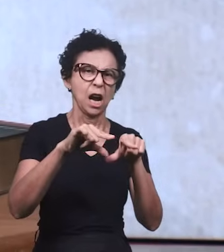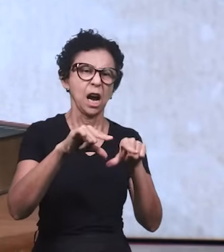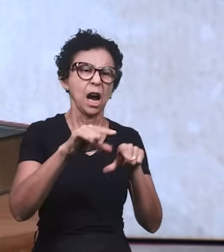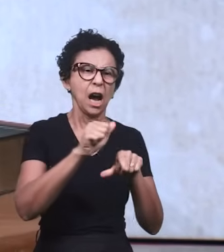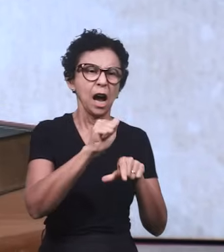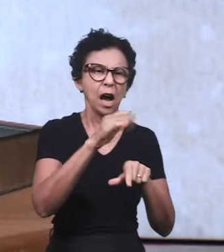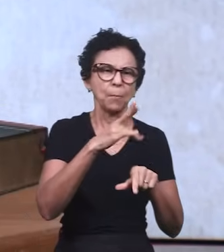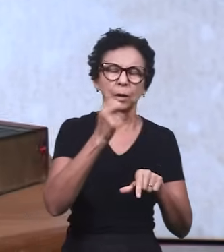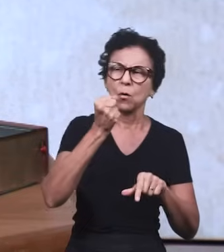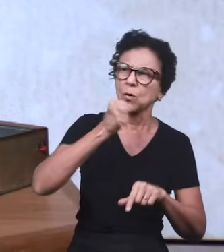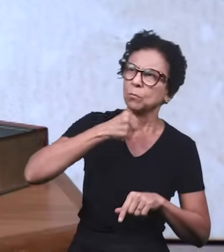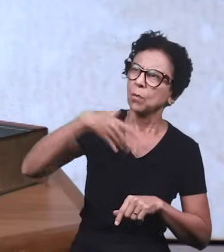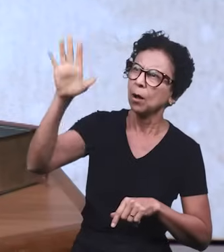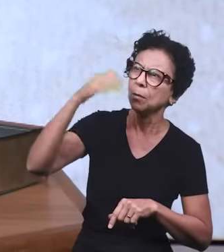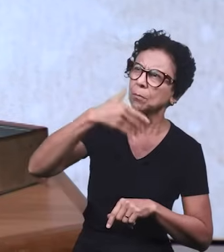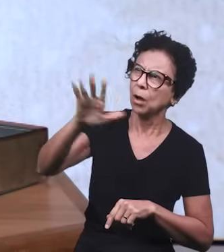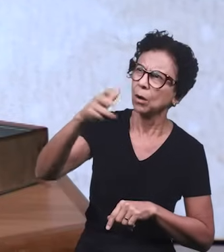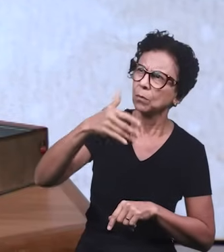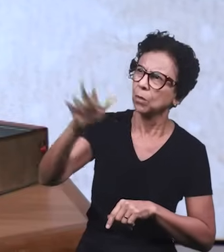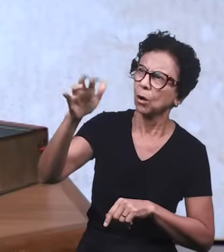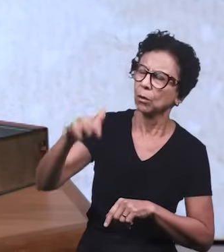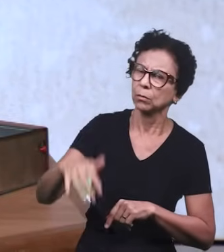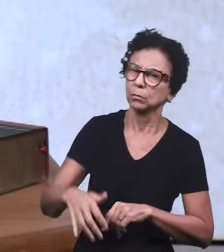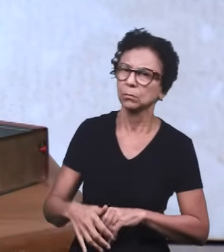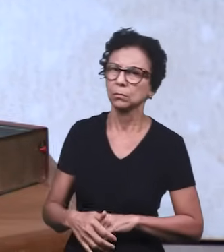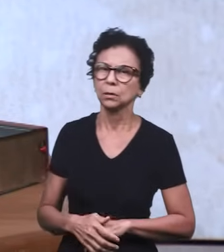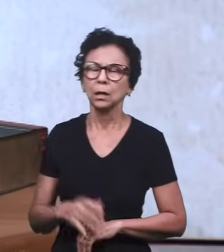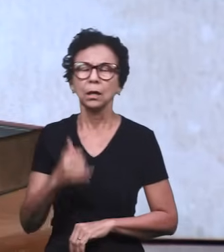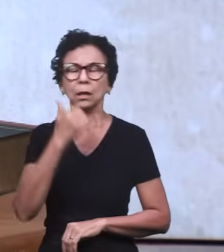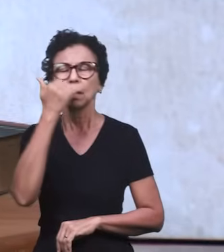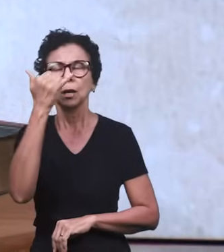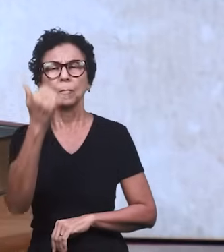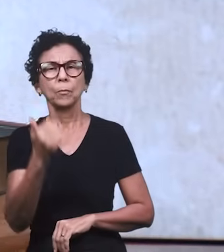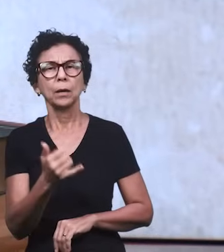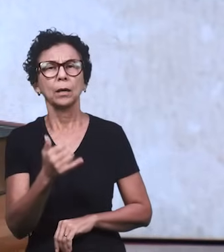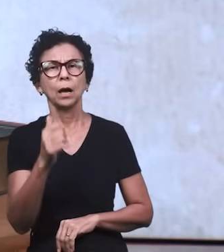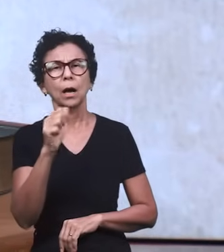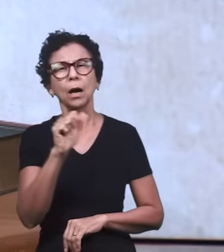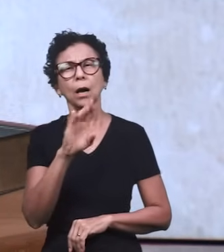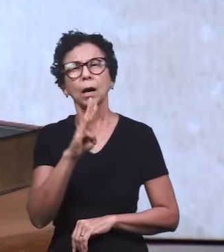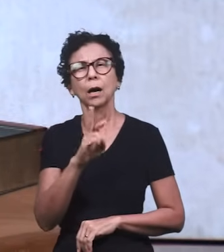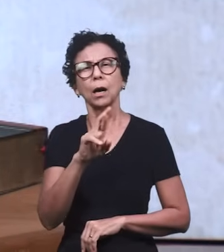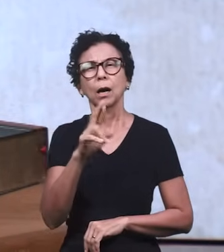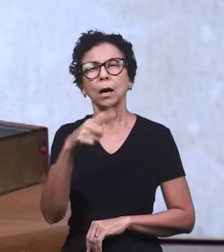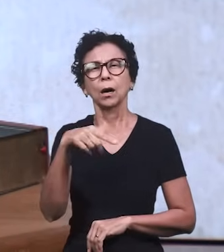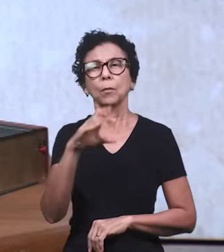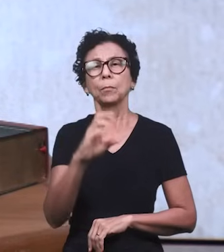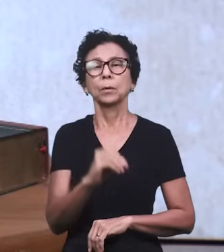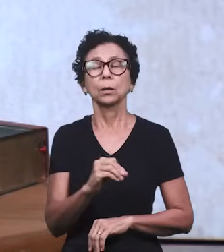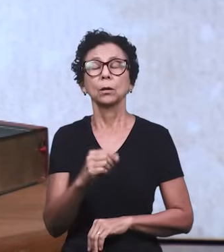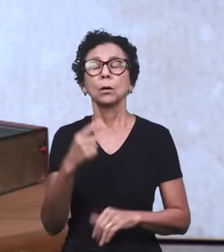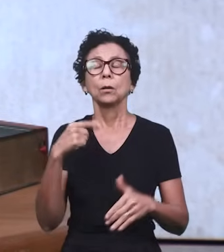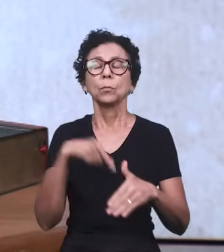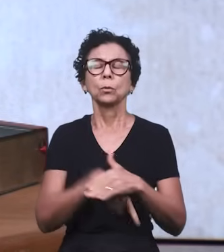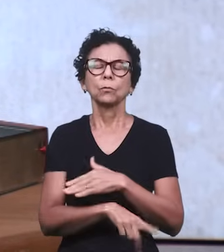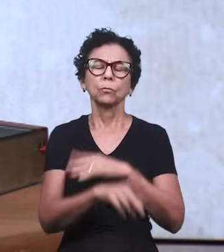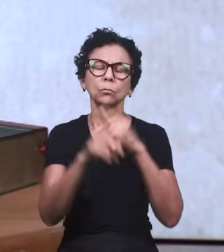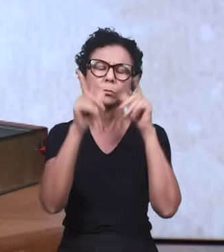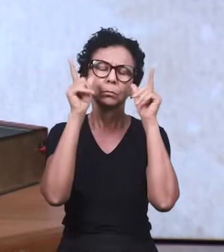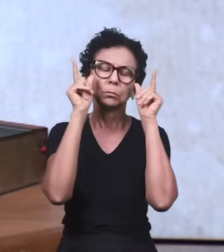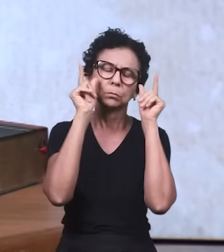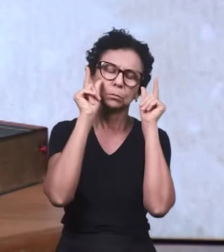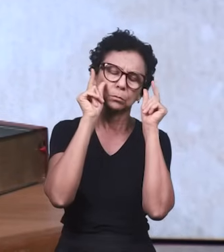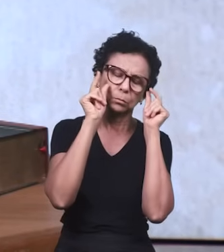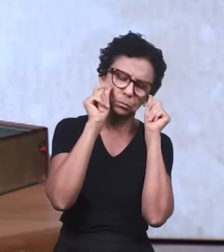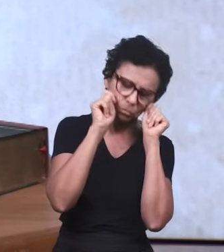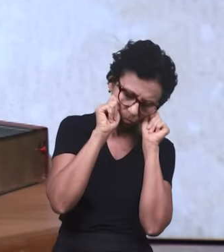o sol um profundo sono caiu sobre Abrão e Eis que grande espanto e grande escuridão caiu sobre